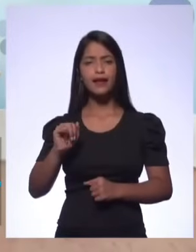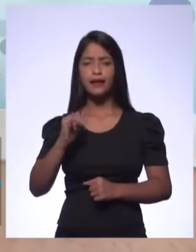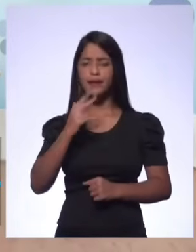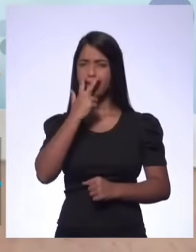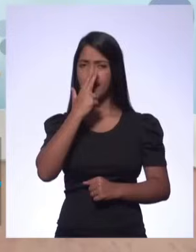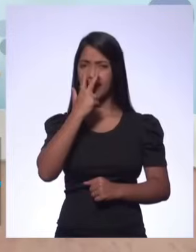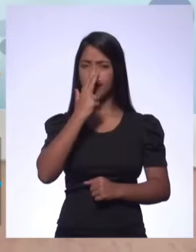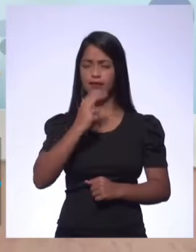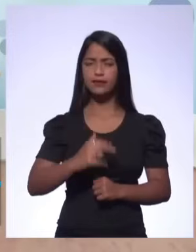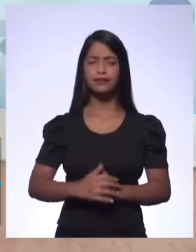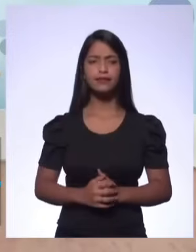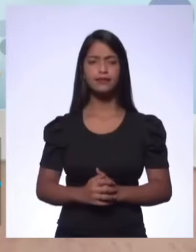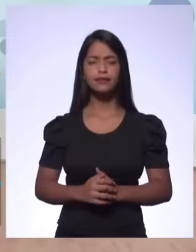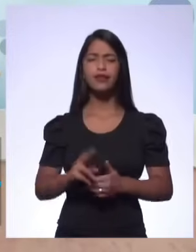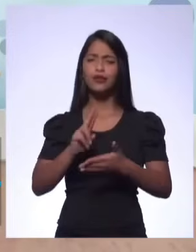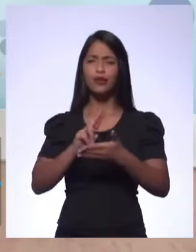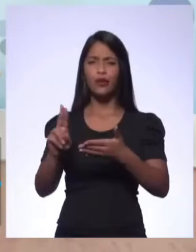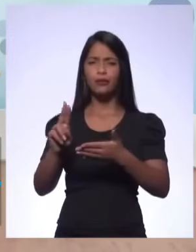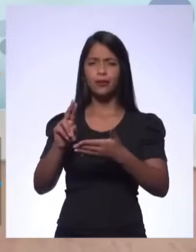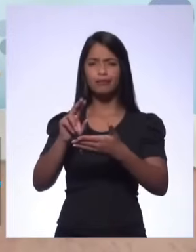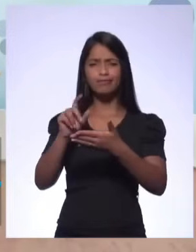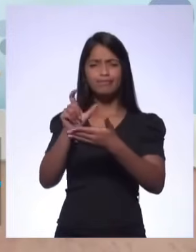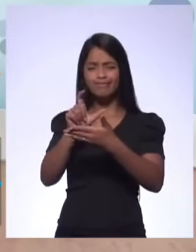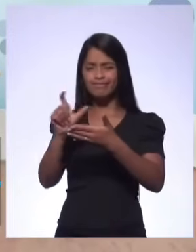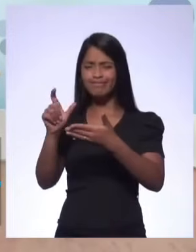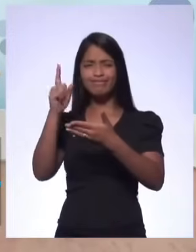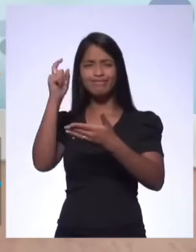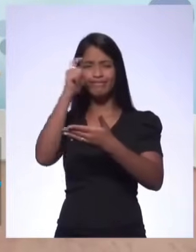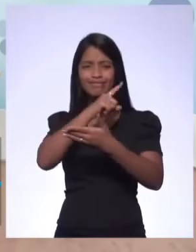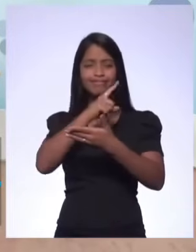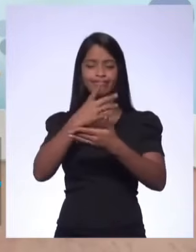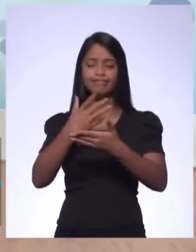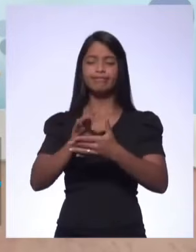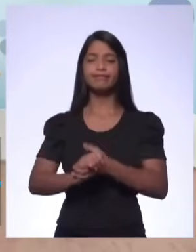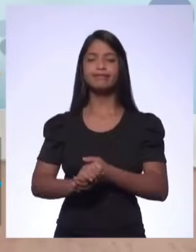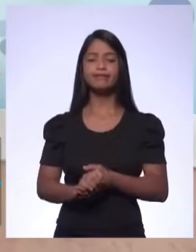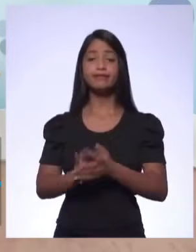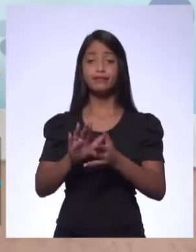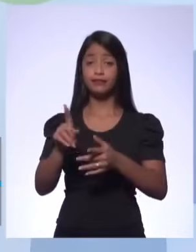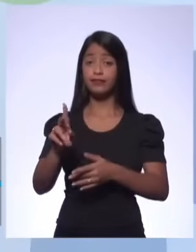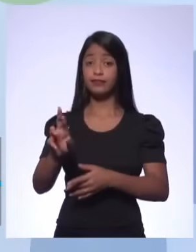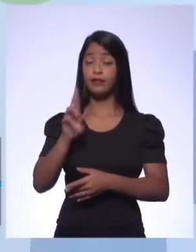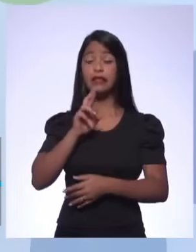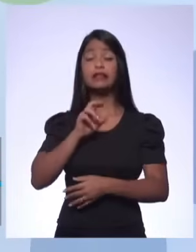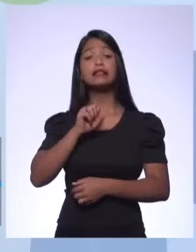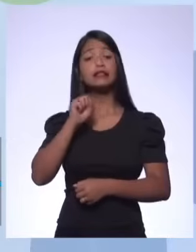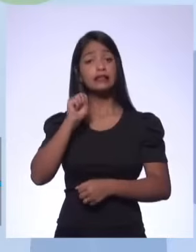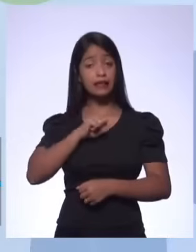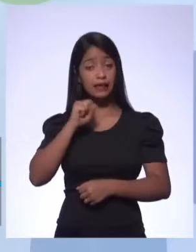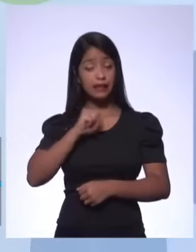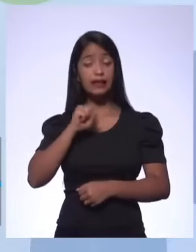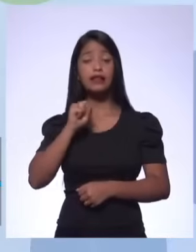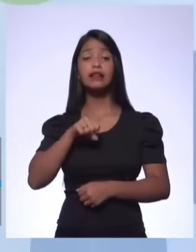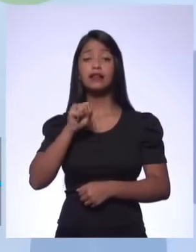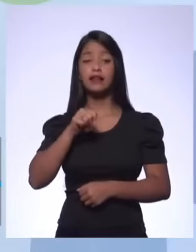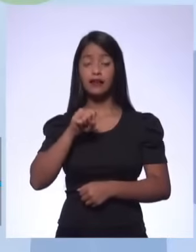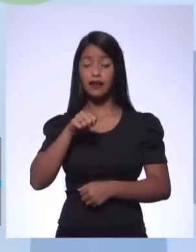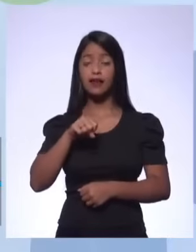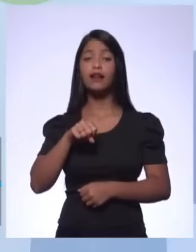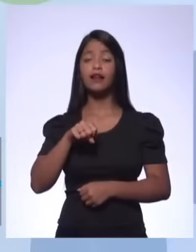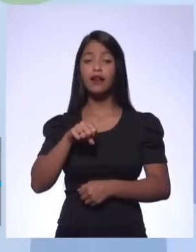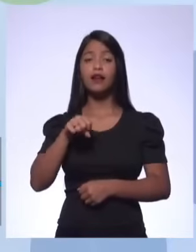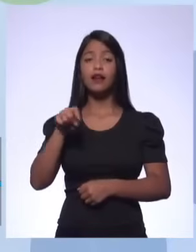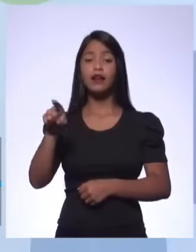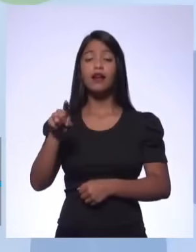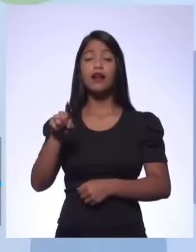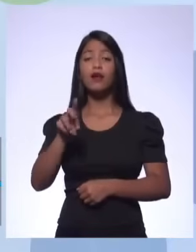É Ismer. Tá difícil de entender aqui porque fica tudo junto, né? Mas ela colocou, sim, ele é usado para a